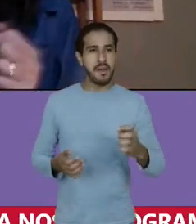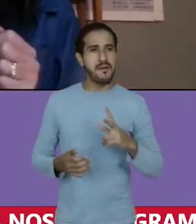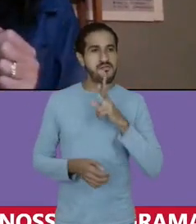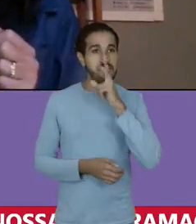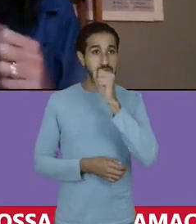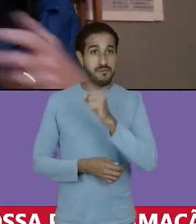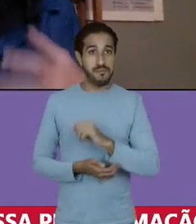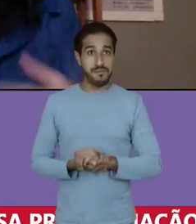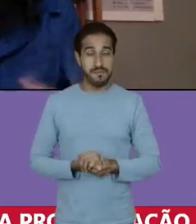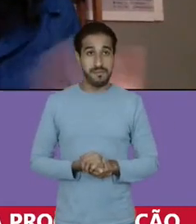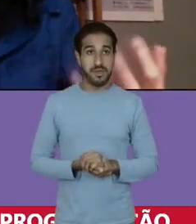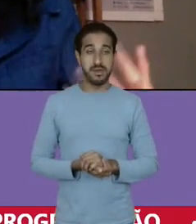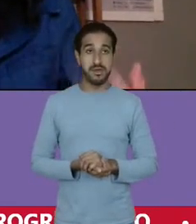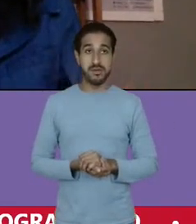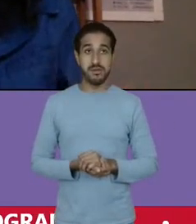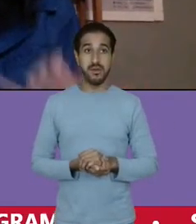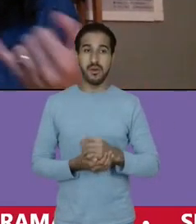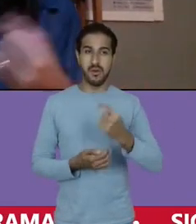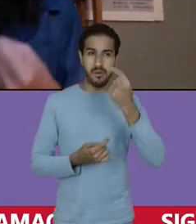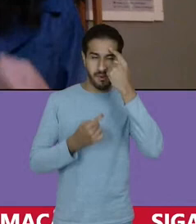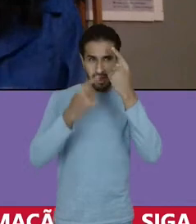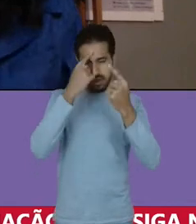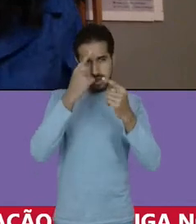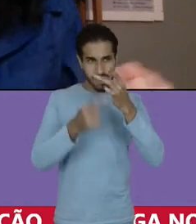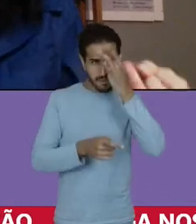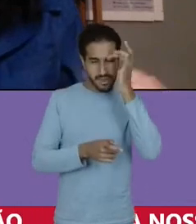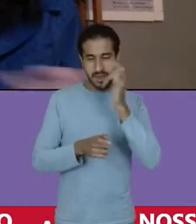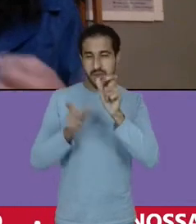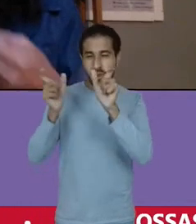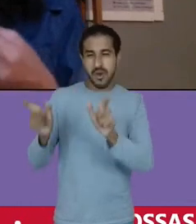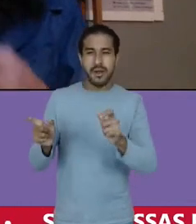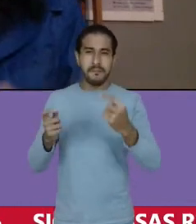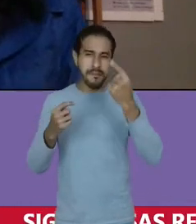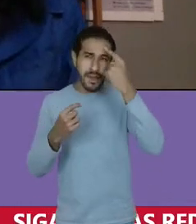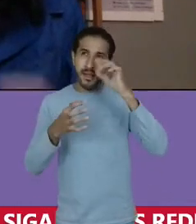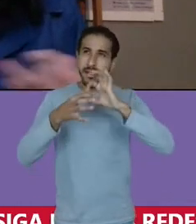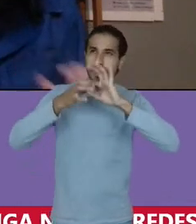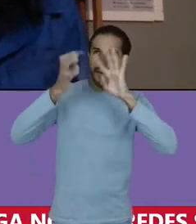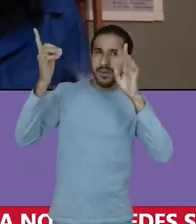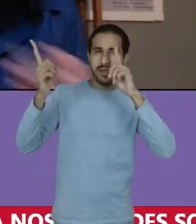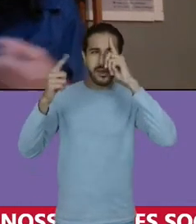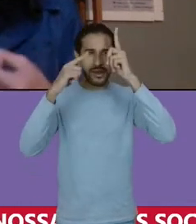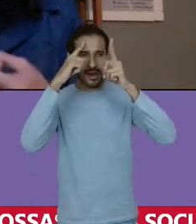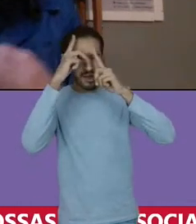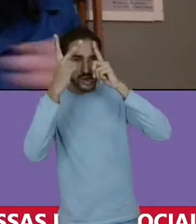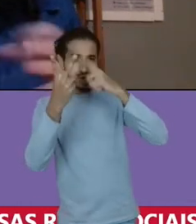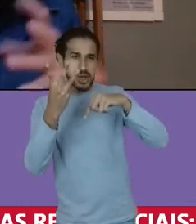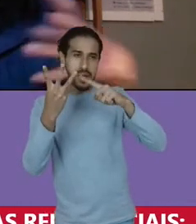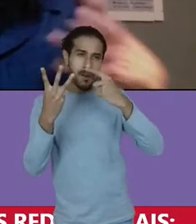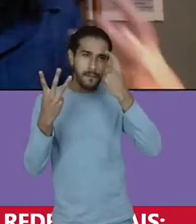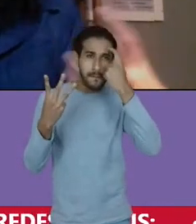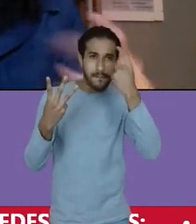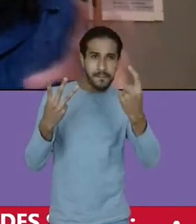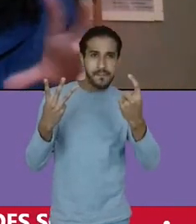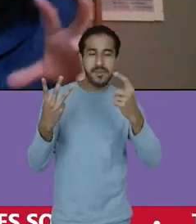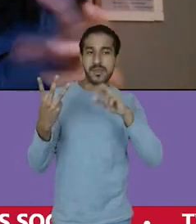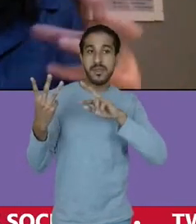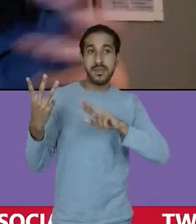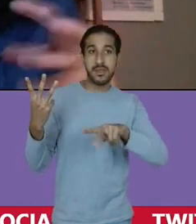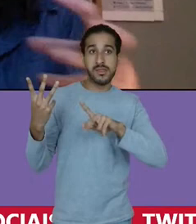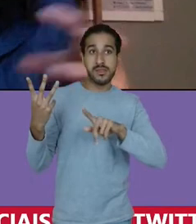prospera. Onde um pensamento libertário, um pensamento criativo, um pensamento que não